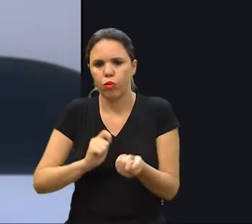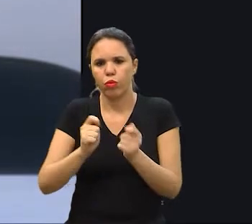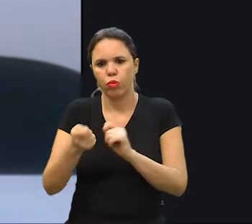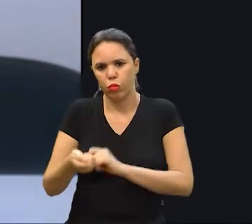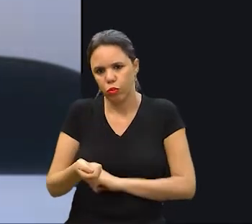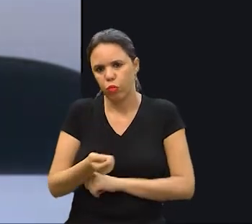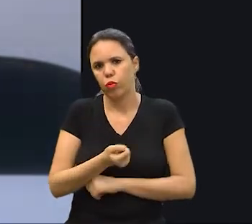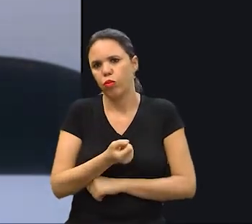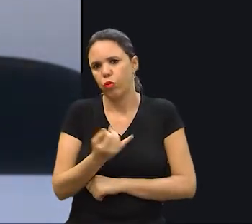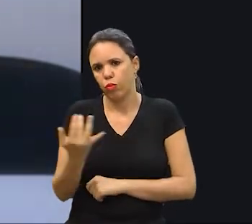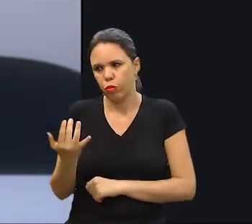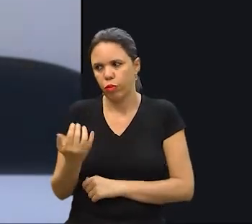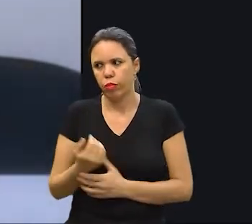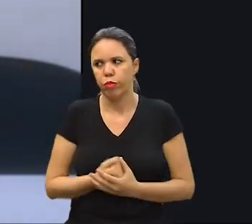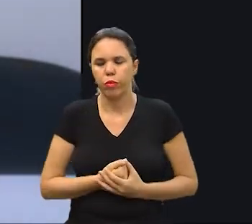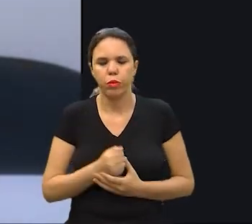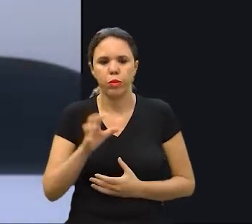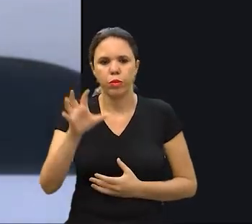do fluxo,